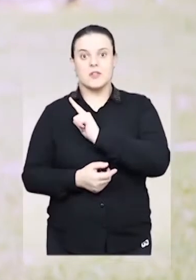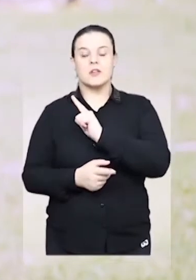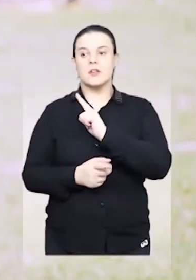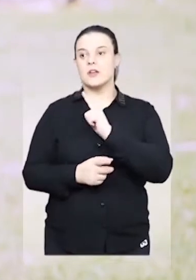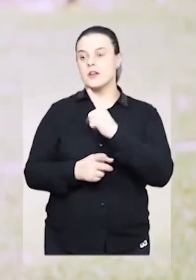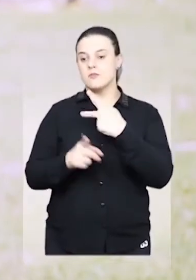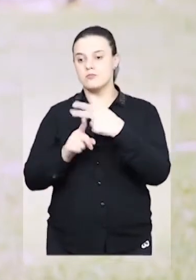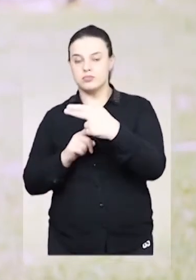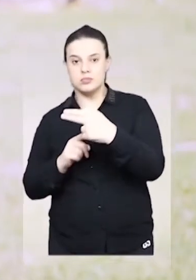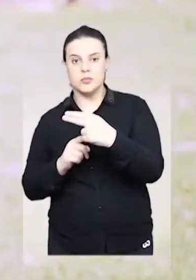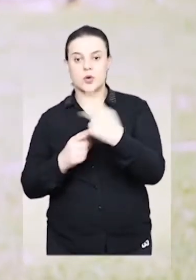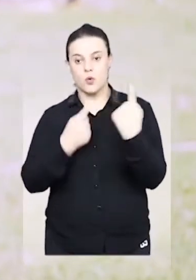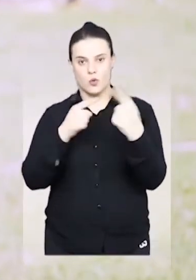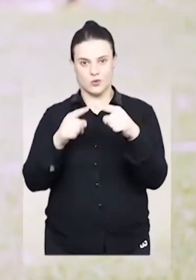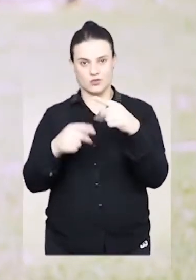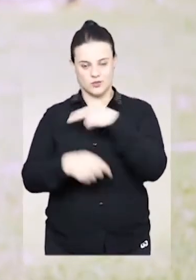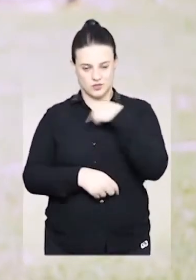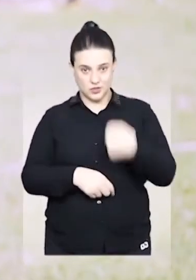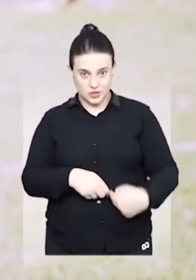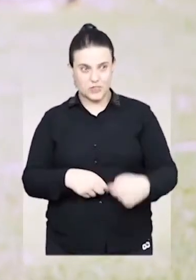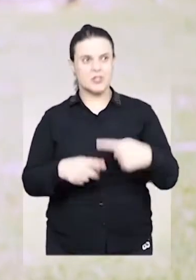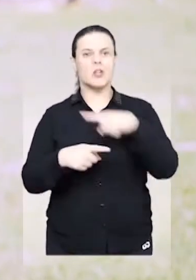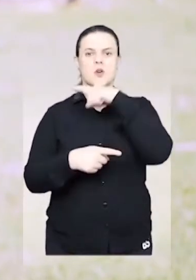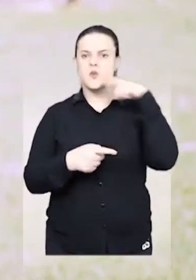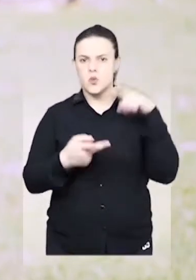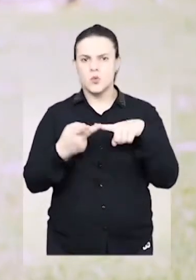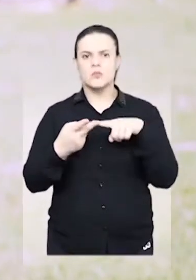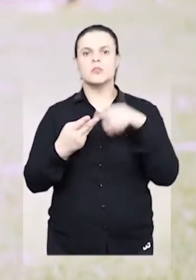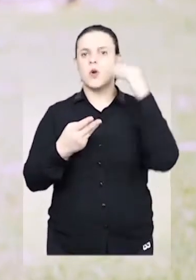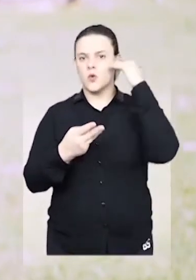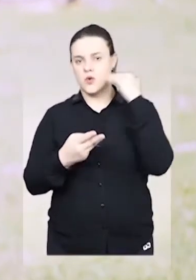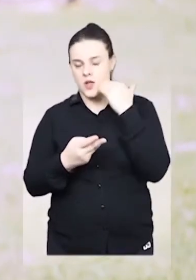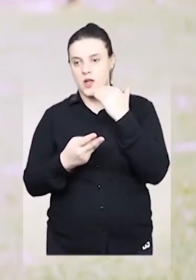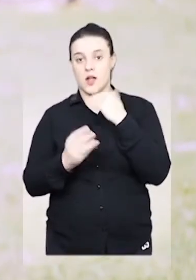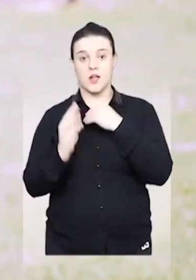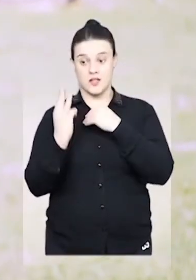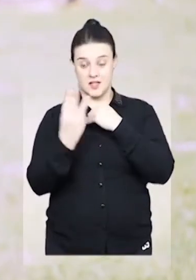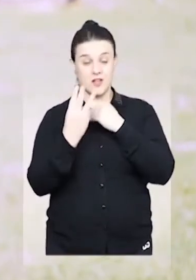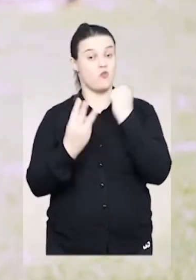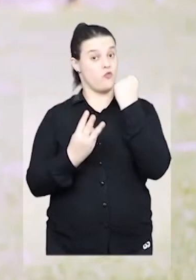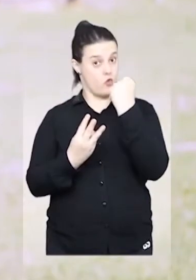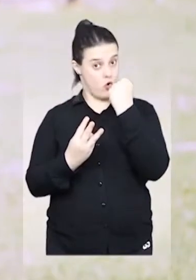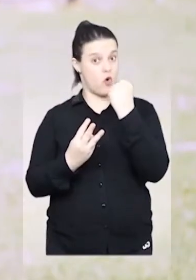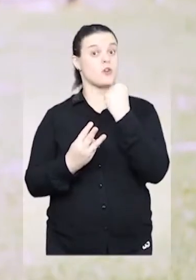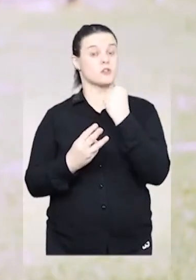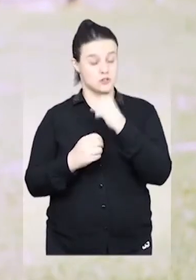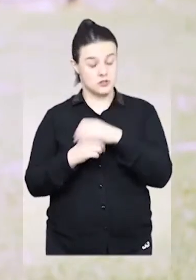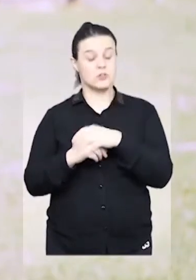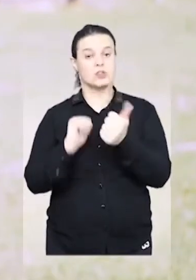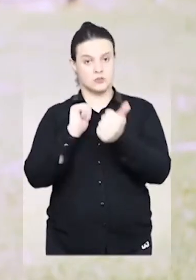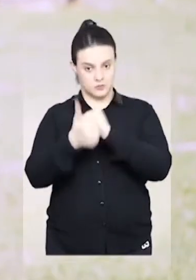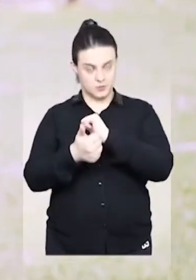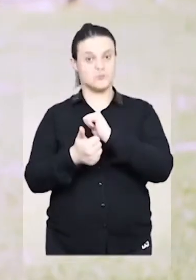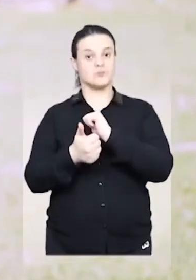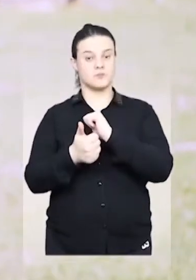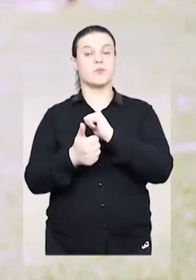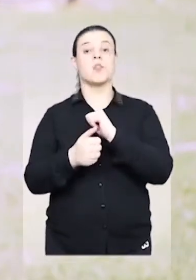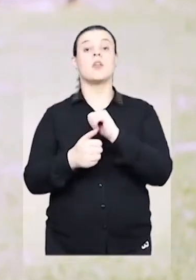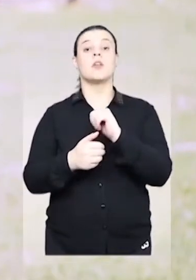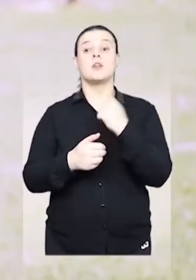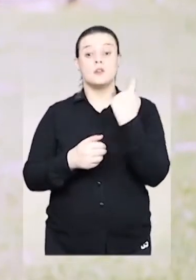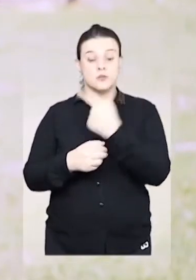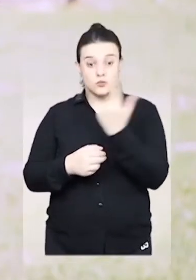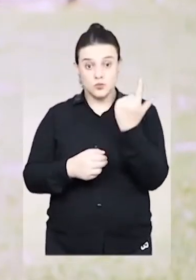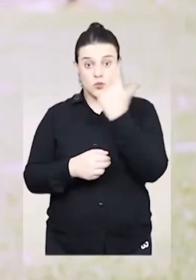nós atiramos contra a China, contra a Rússia, contra a Coreia, que são bem fortes na modalidade de tiro com arco,